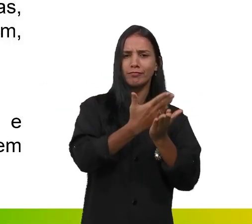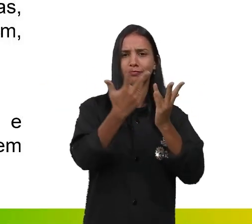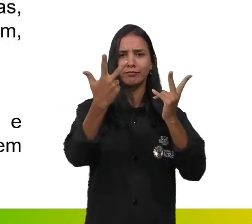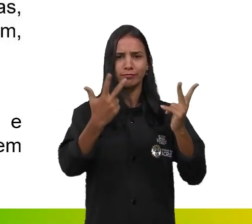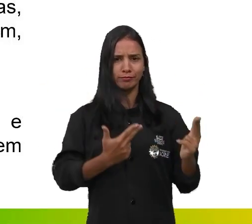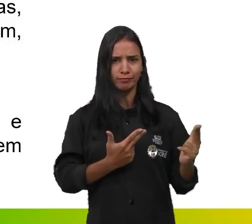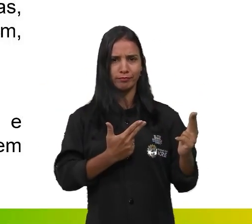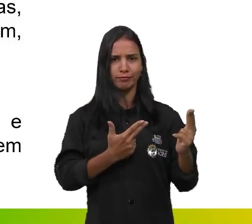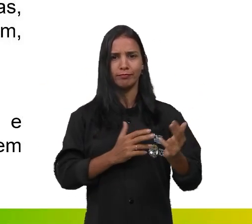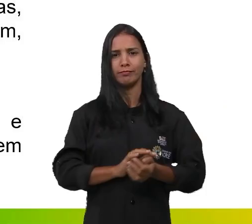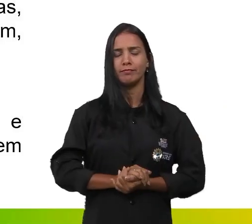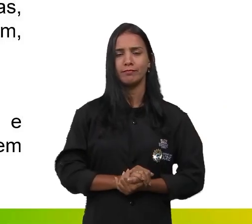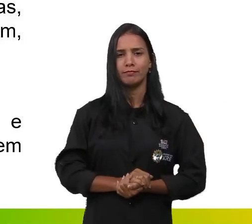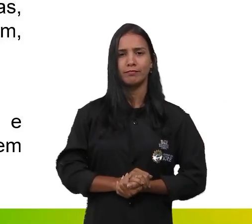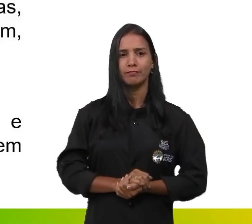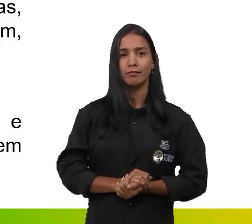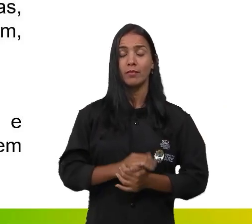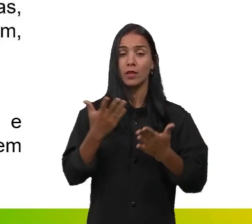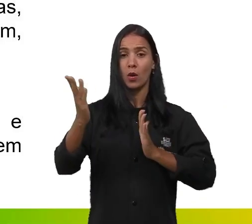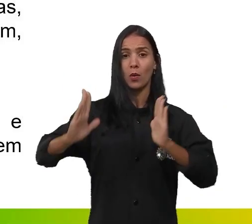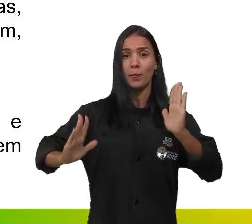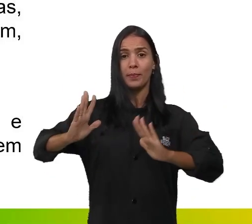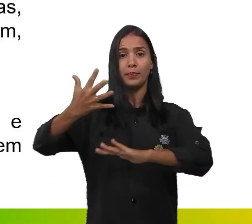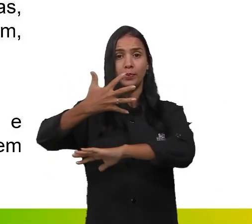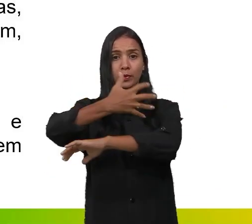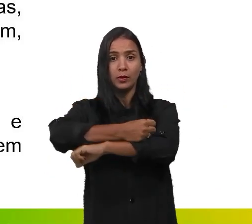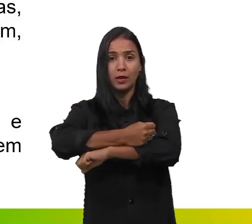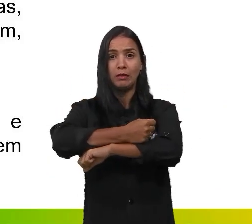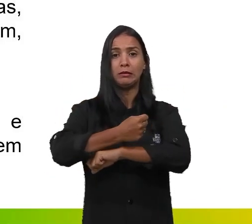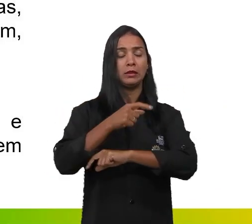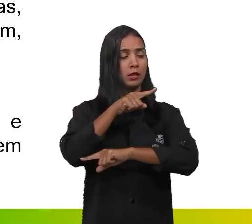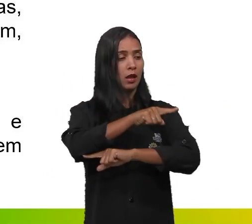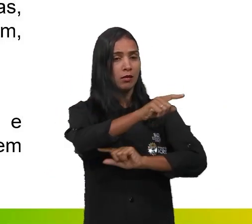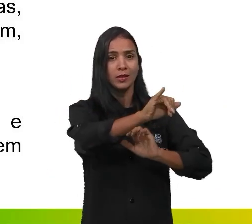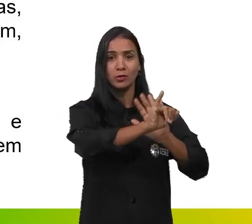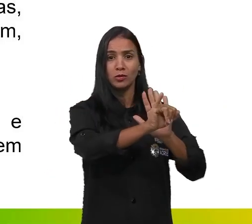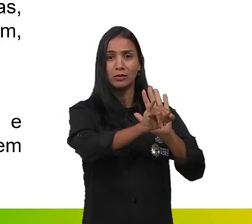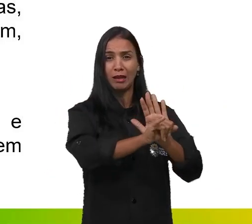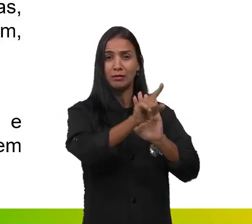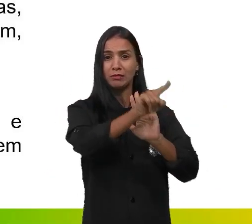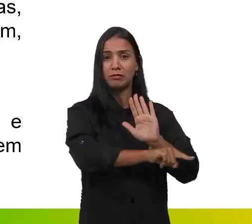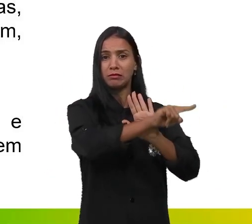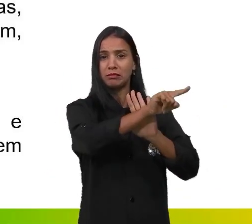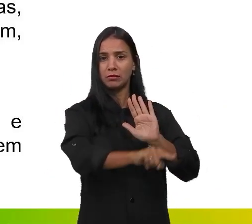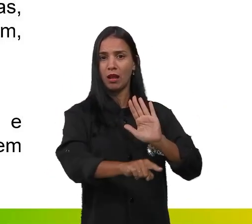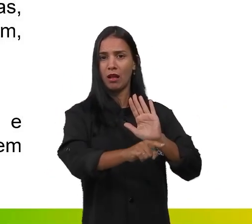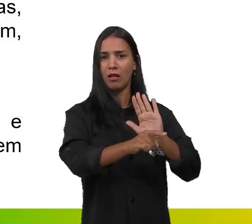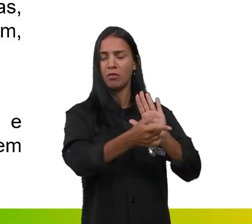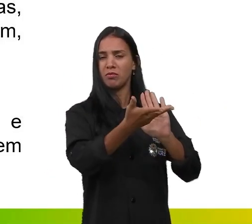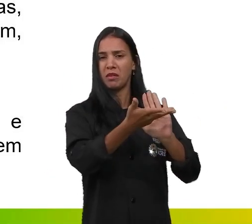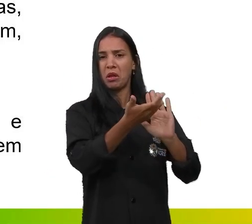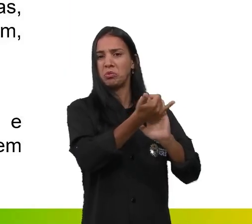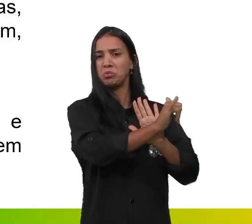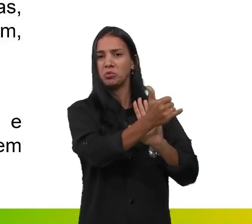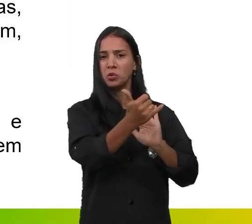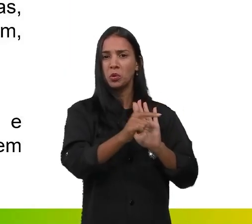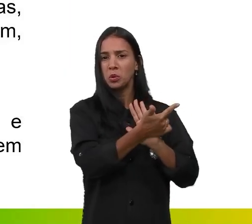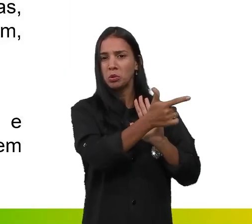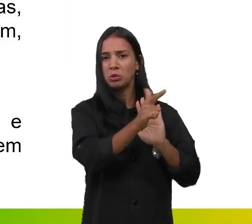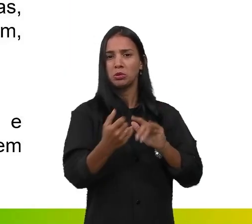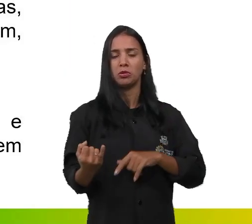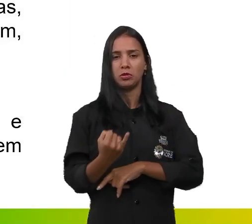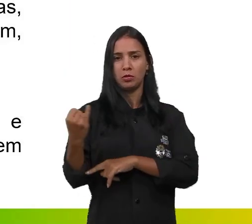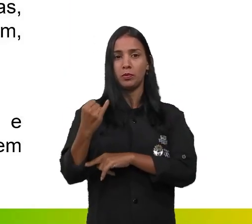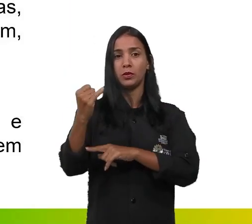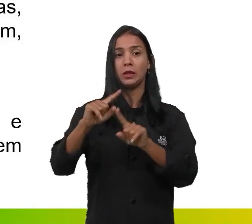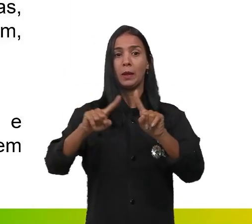a colonização negou a identidade desses povos originários, então, justificando um